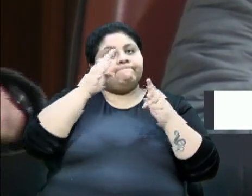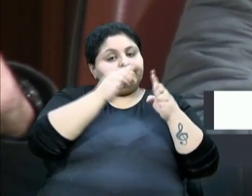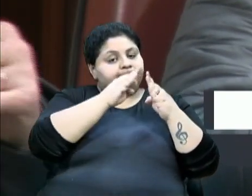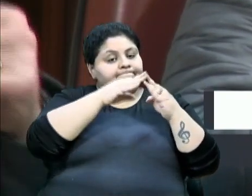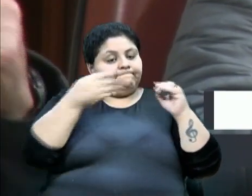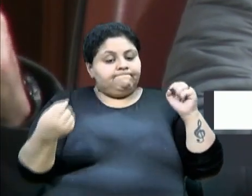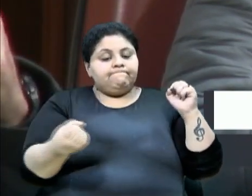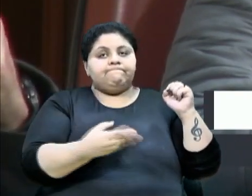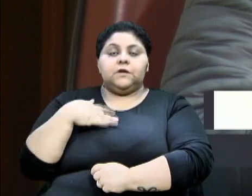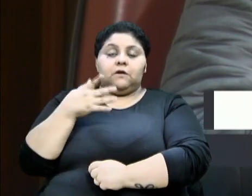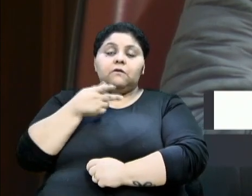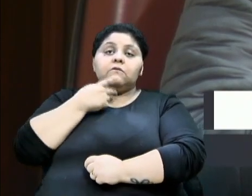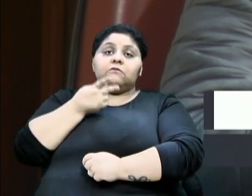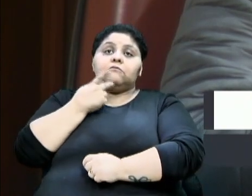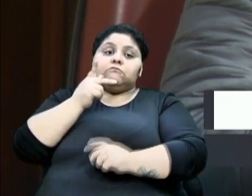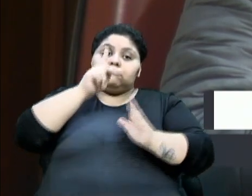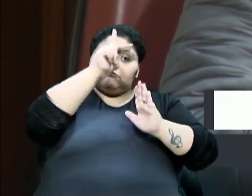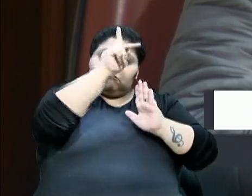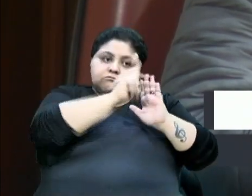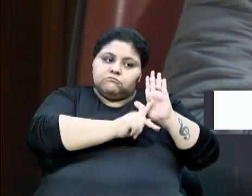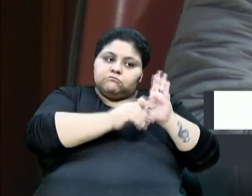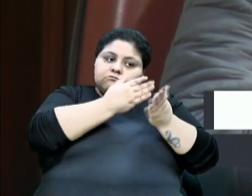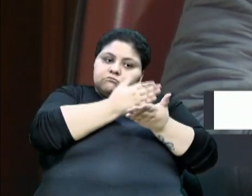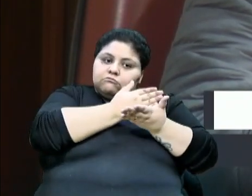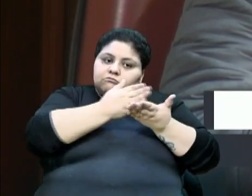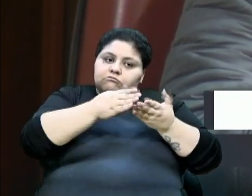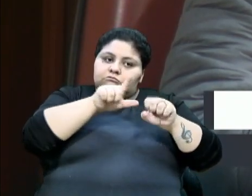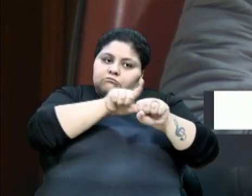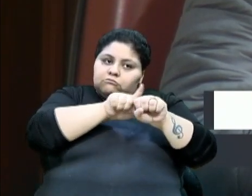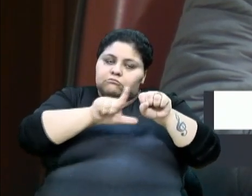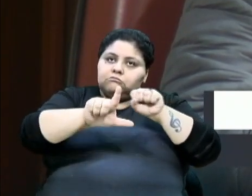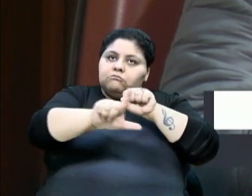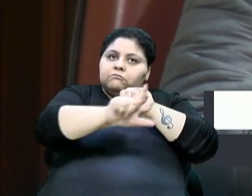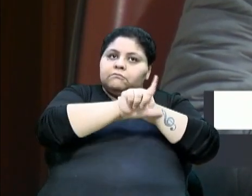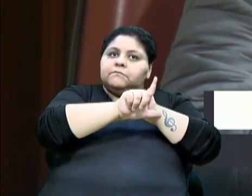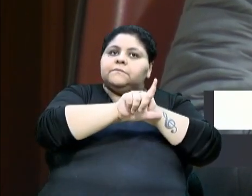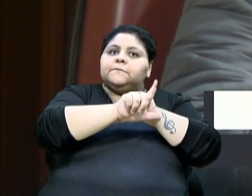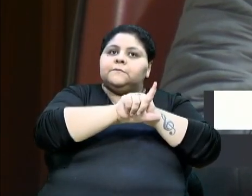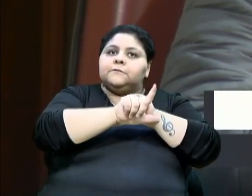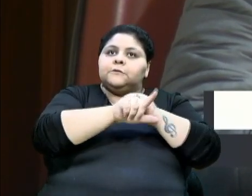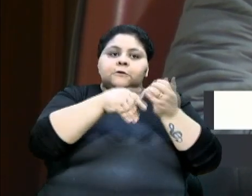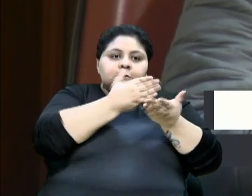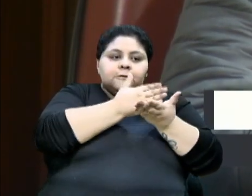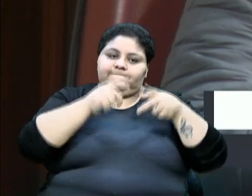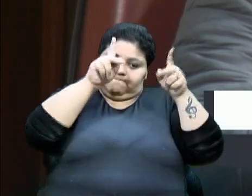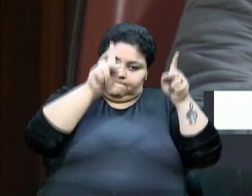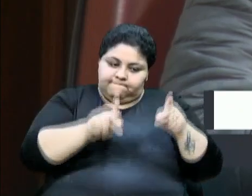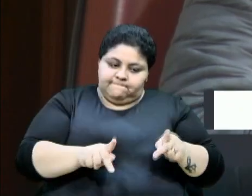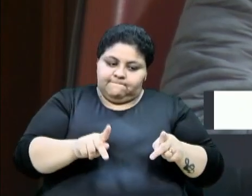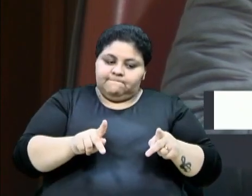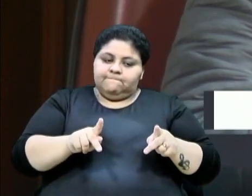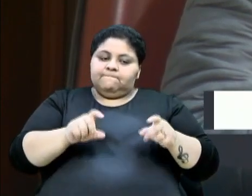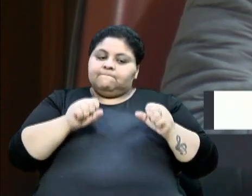problema lá na frente com animais abandonados. Até porque nós não estamos tendo castrações nesse